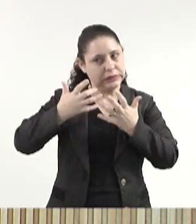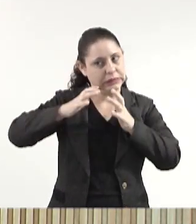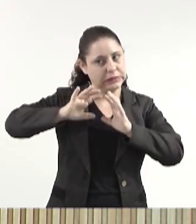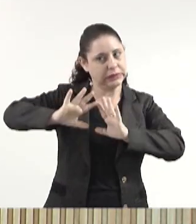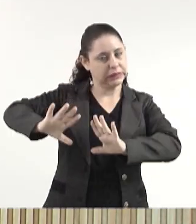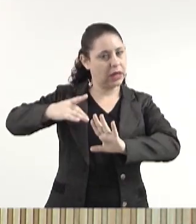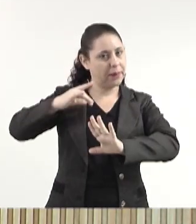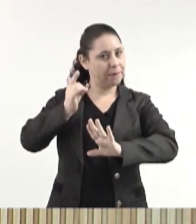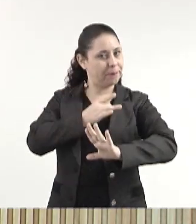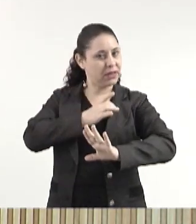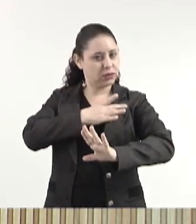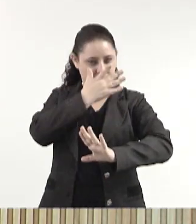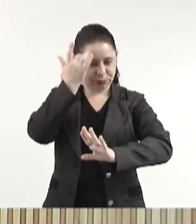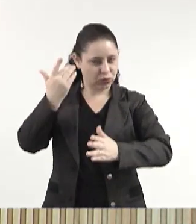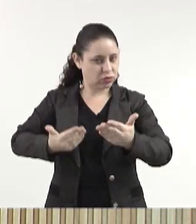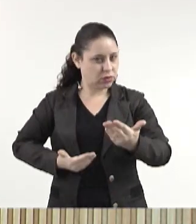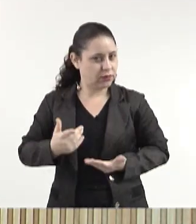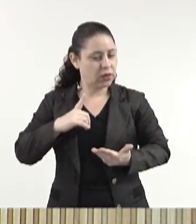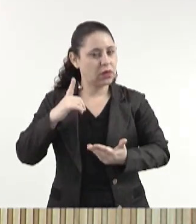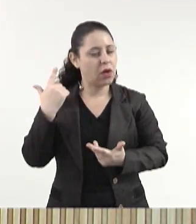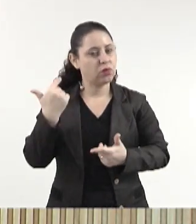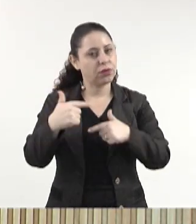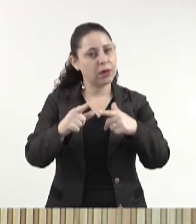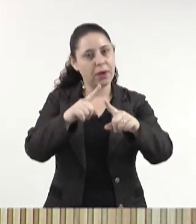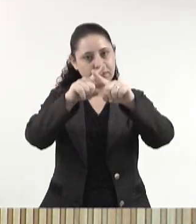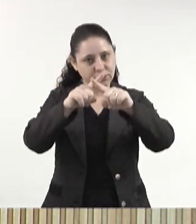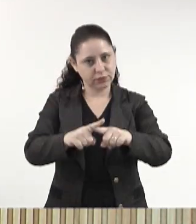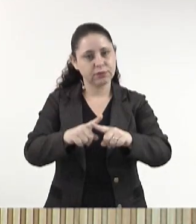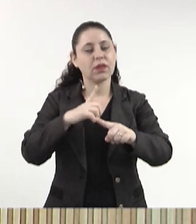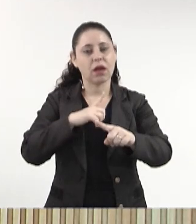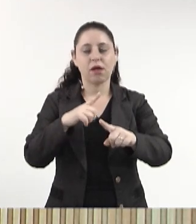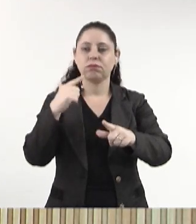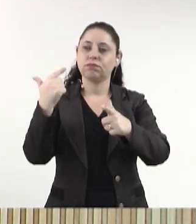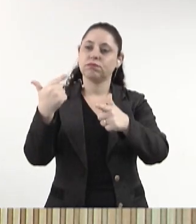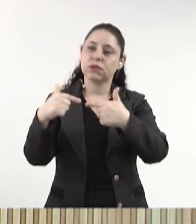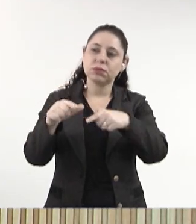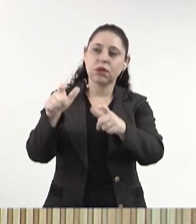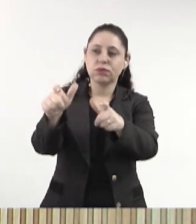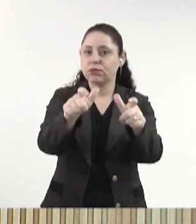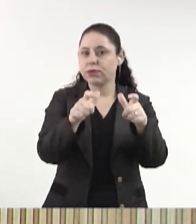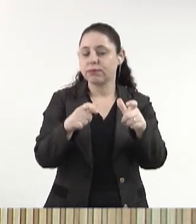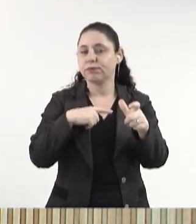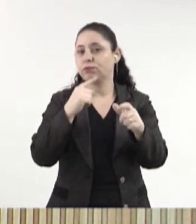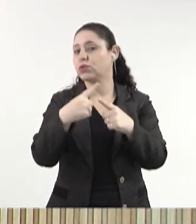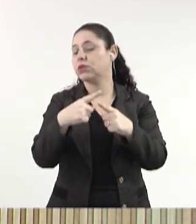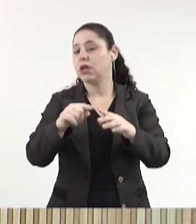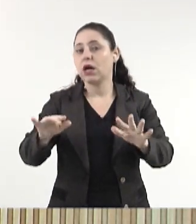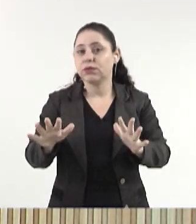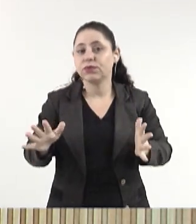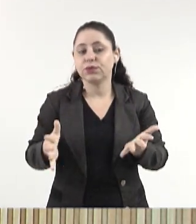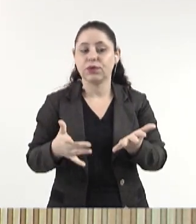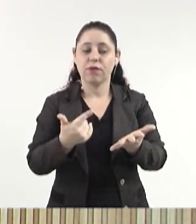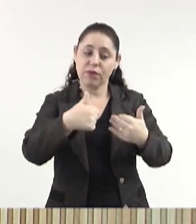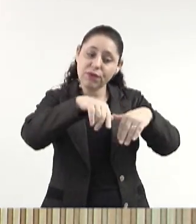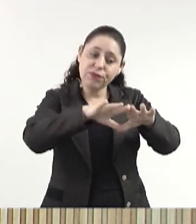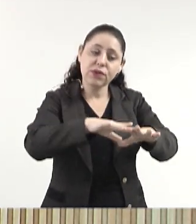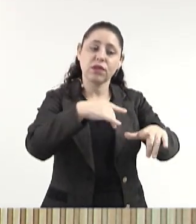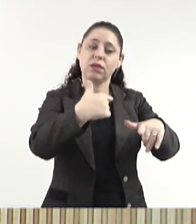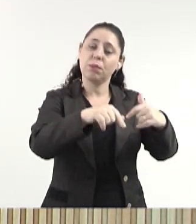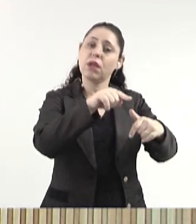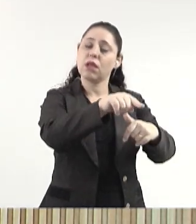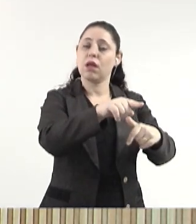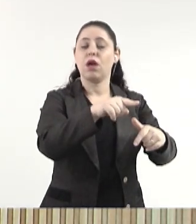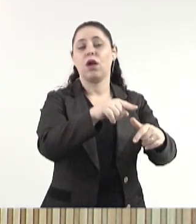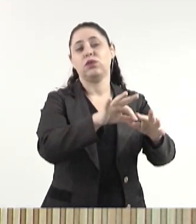algum tipo de medo desses servidores que têm essa atribuição, então, para trabalhar nesses locais, para incentivar, então, que a permanência,